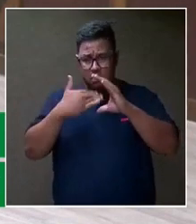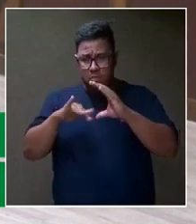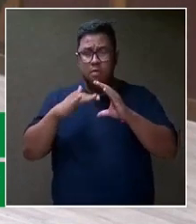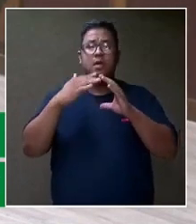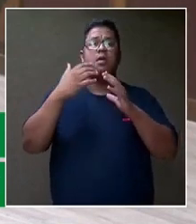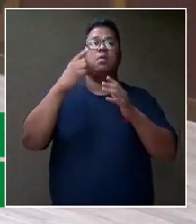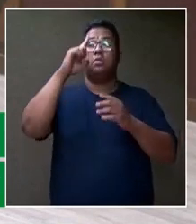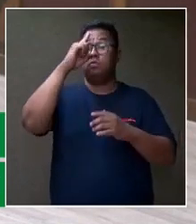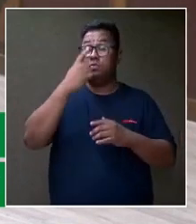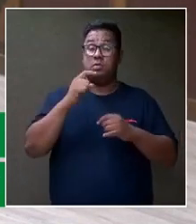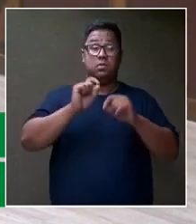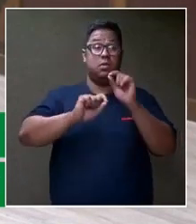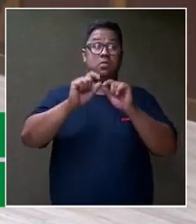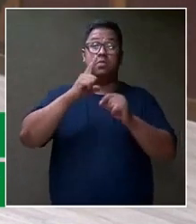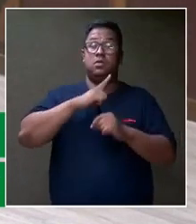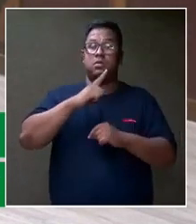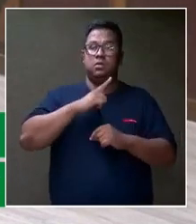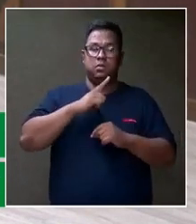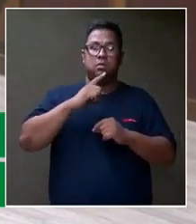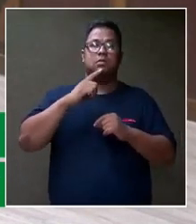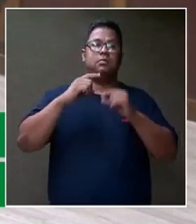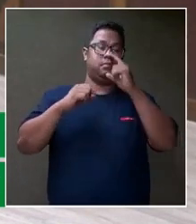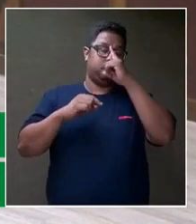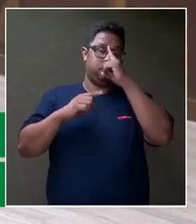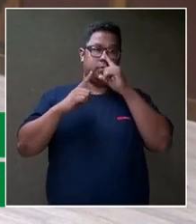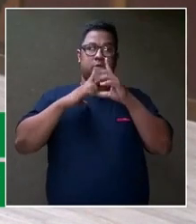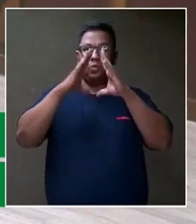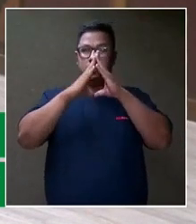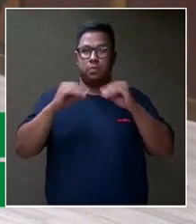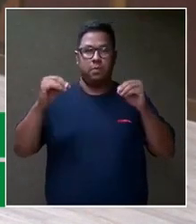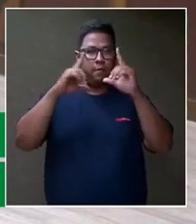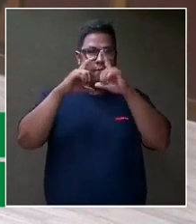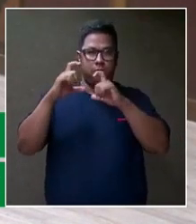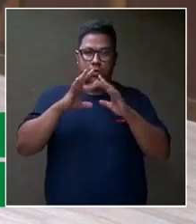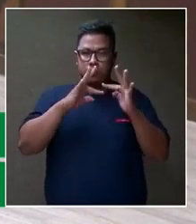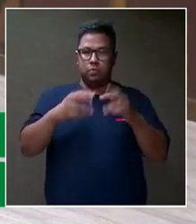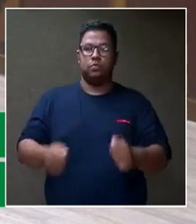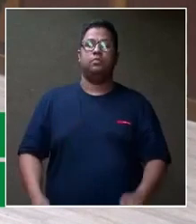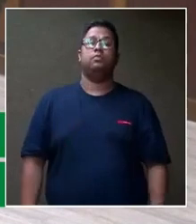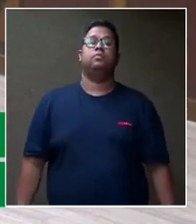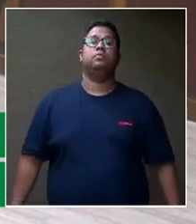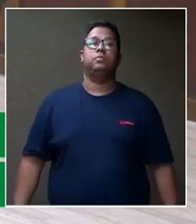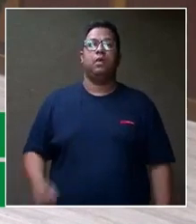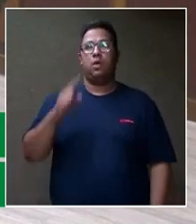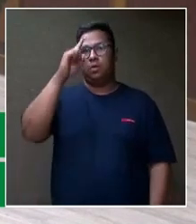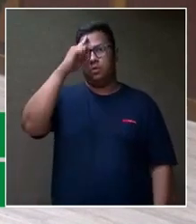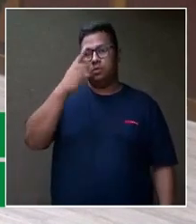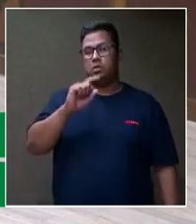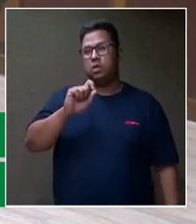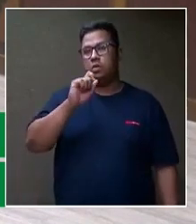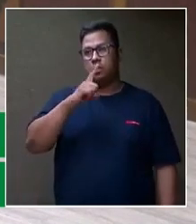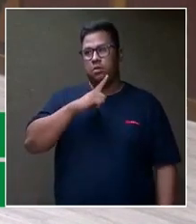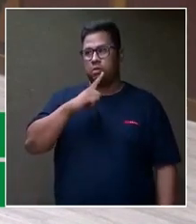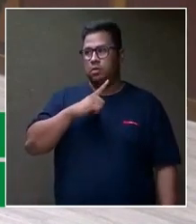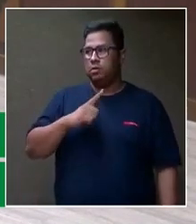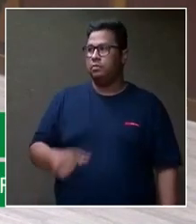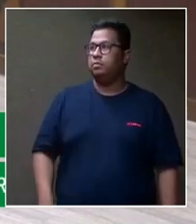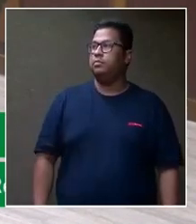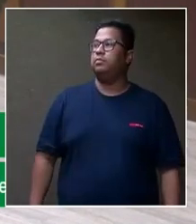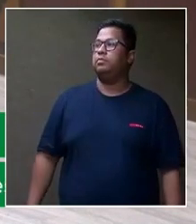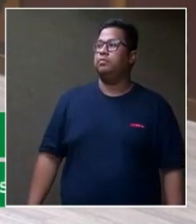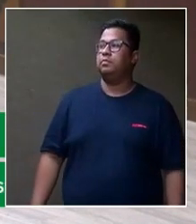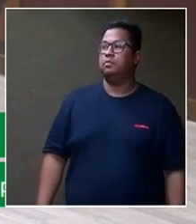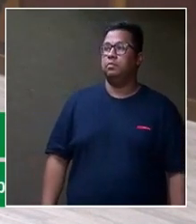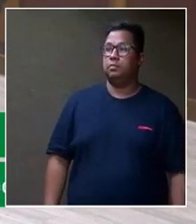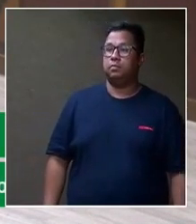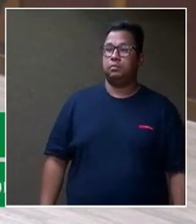tudo. Eu não sei o que teu que foi. Ela falou que tinha sumido conversas, fotos do e-mail dela. Tá. E eu não sei dizer o que se tratava. Porque sábado. Eu não falei com